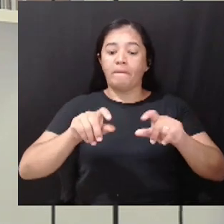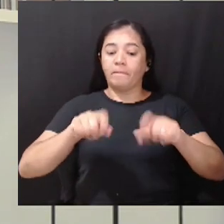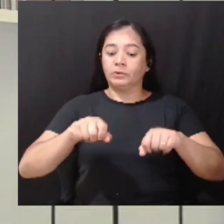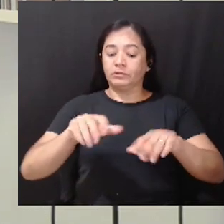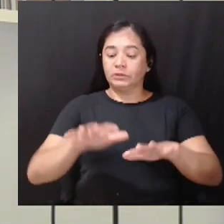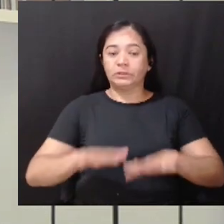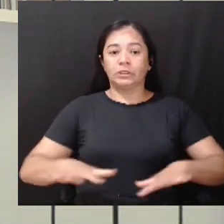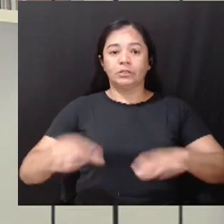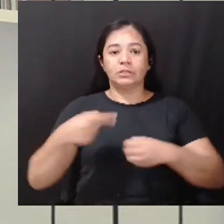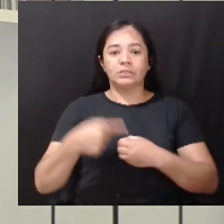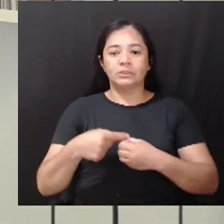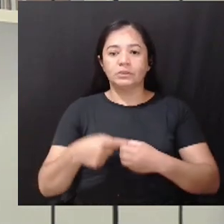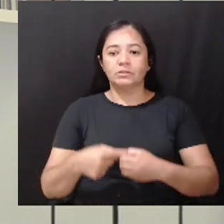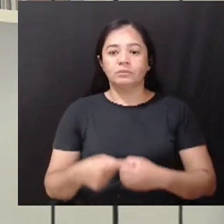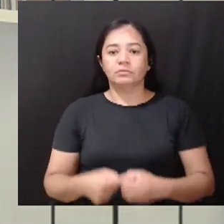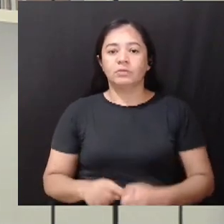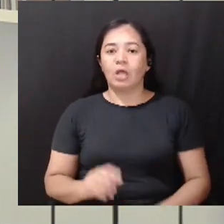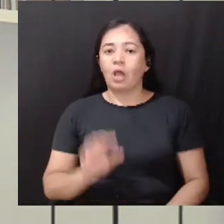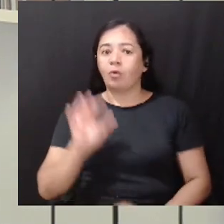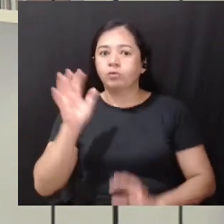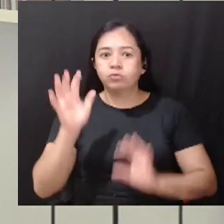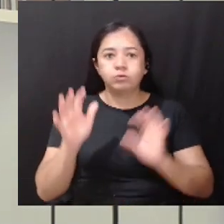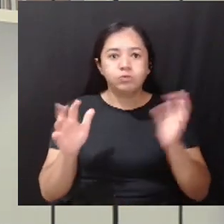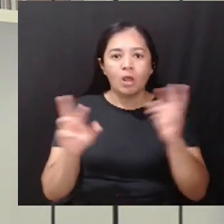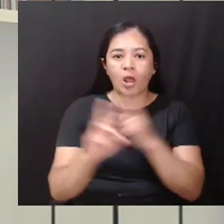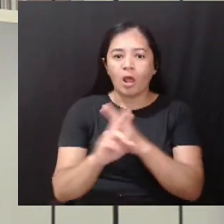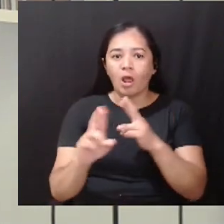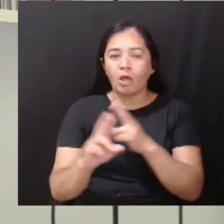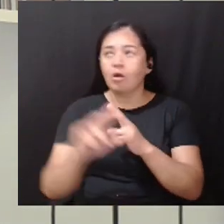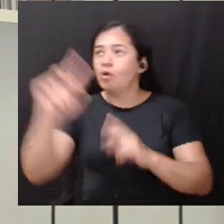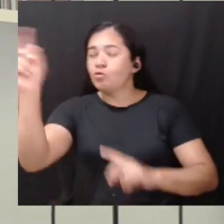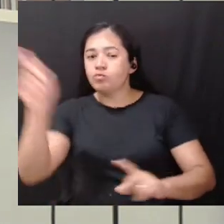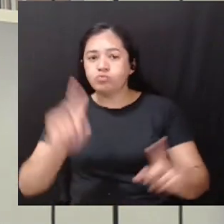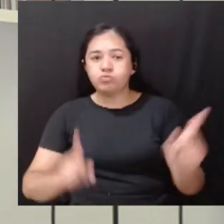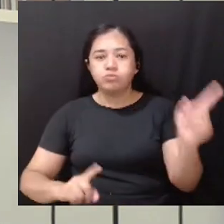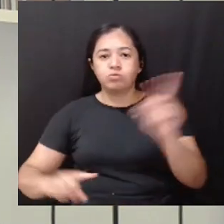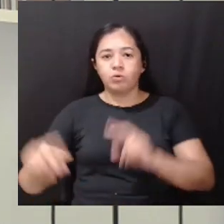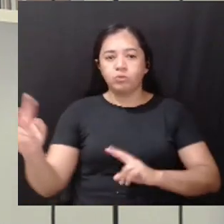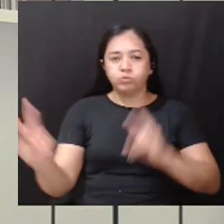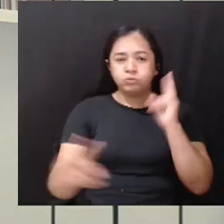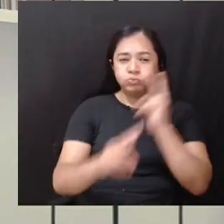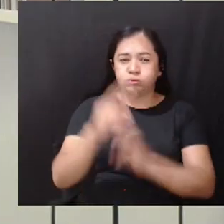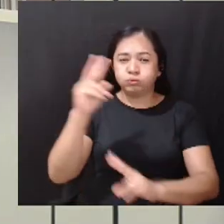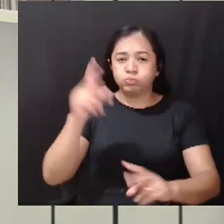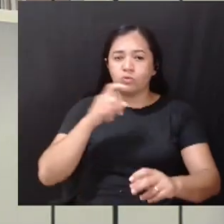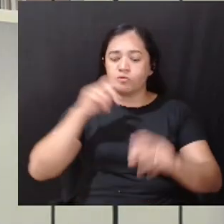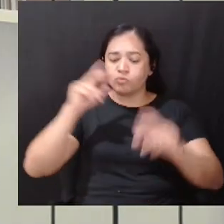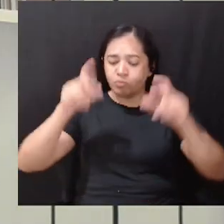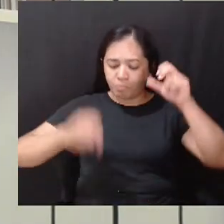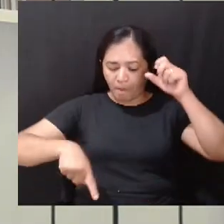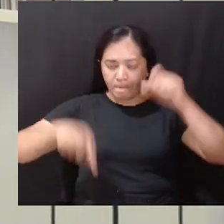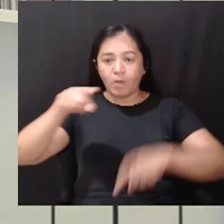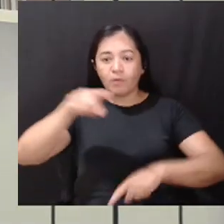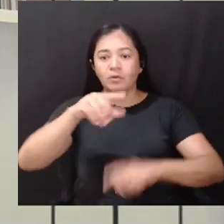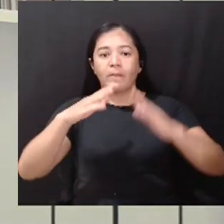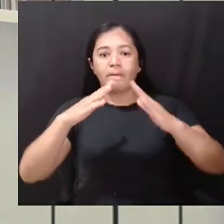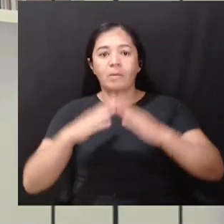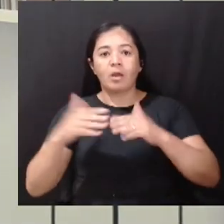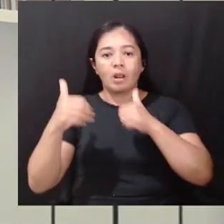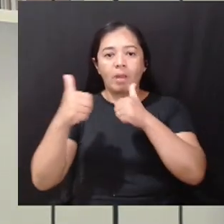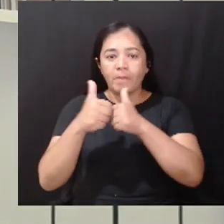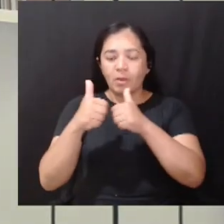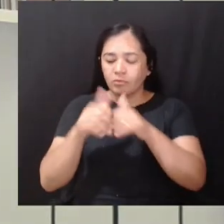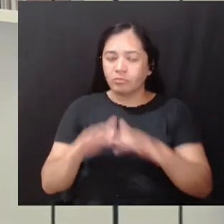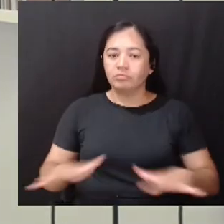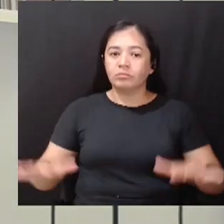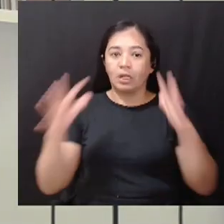cidade, acontecimentos relacionados a raios, vento forte, granizo. Então você que mora perto dessas áreas, preste